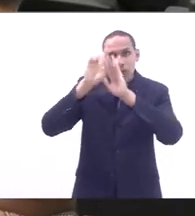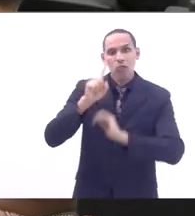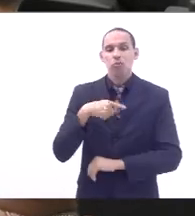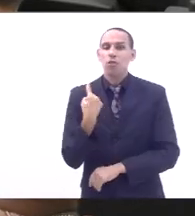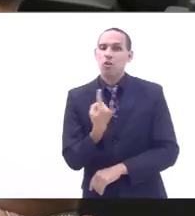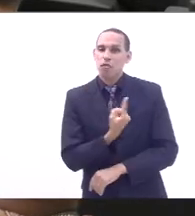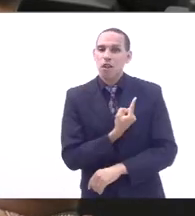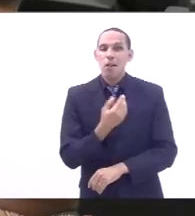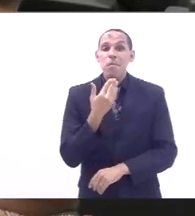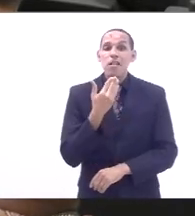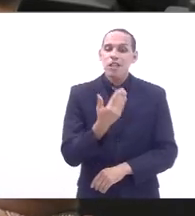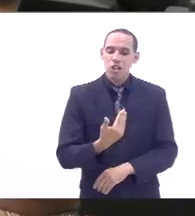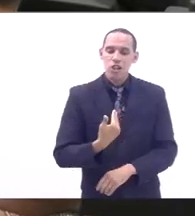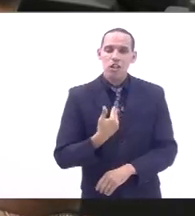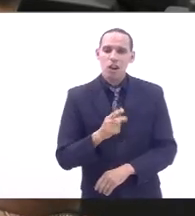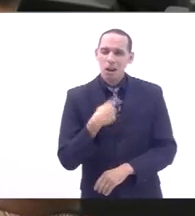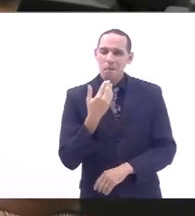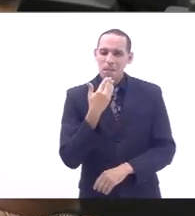nossos pedidos.